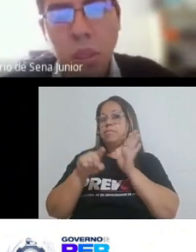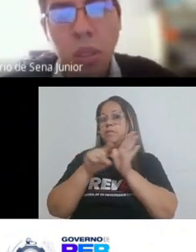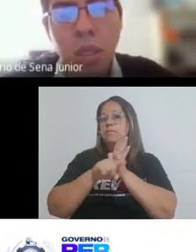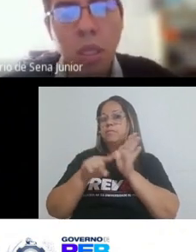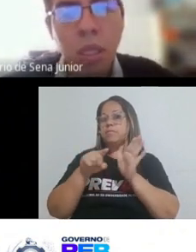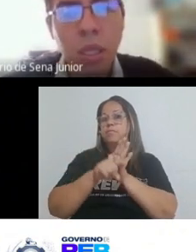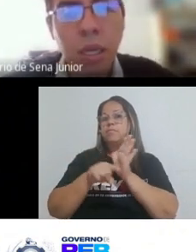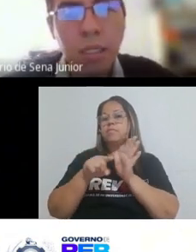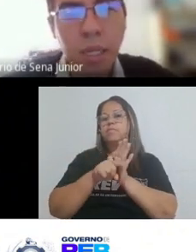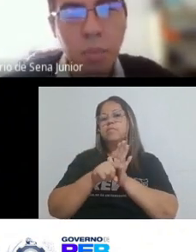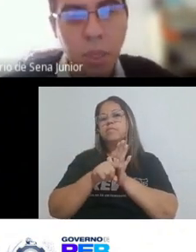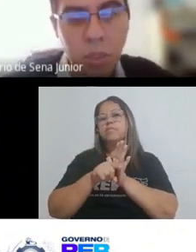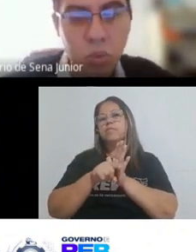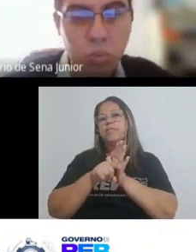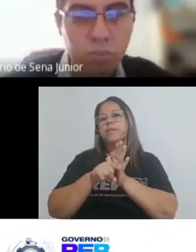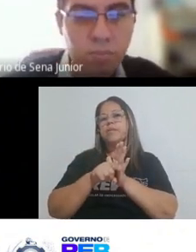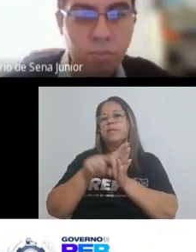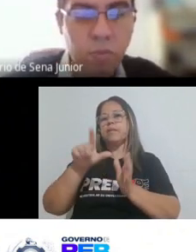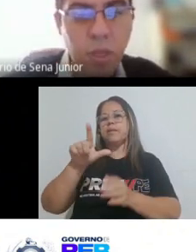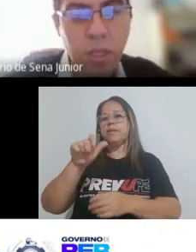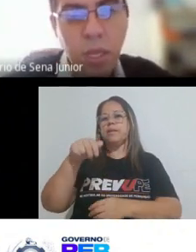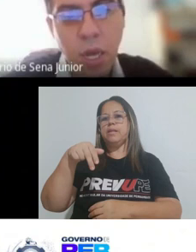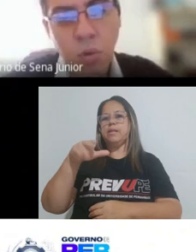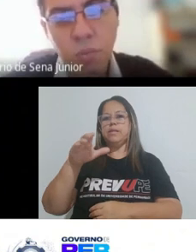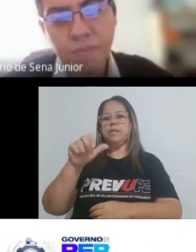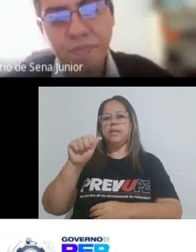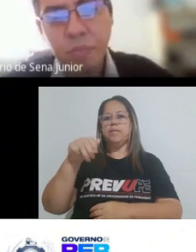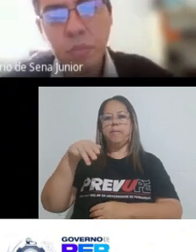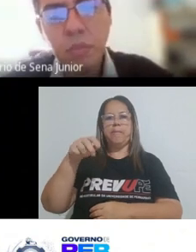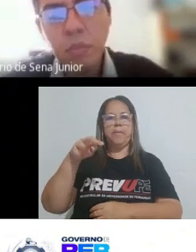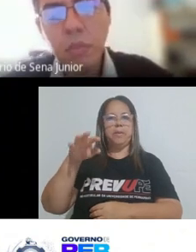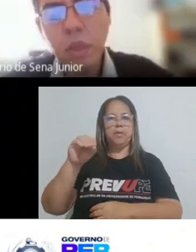de lançamento vertical.